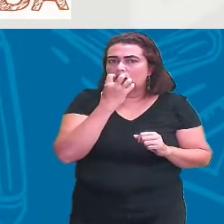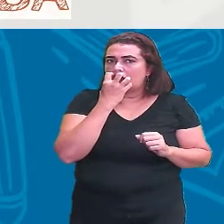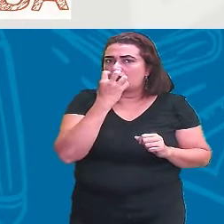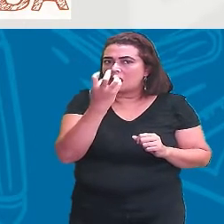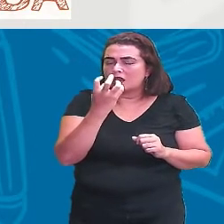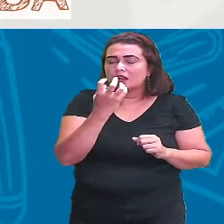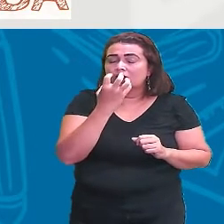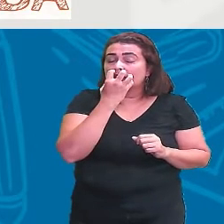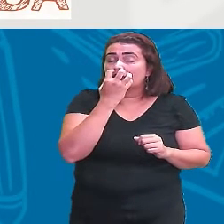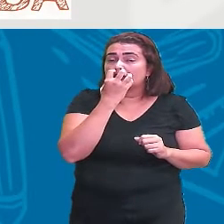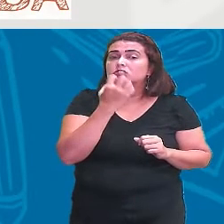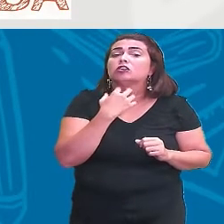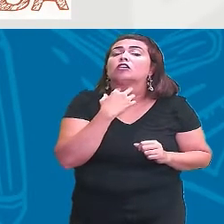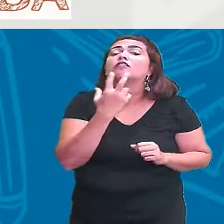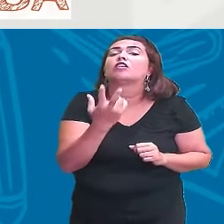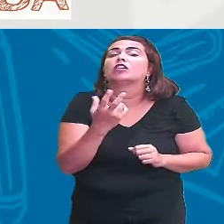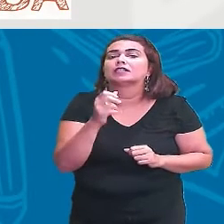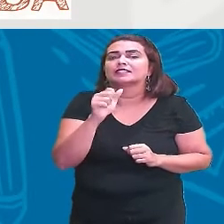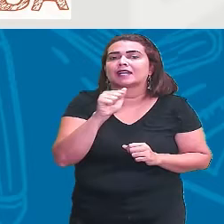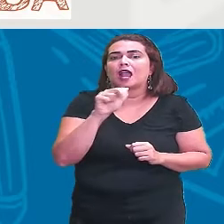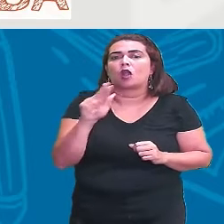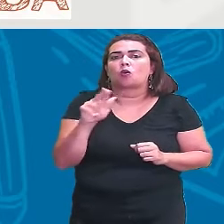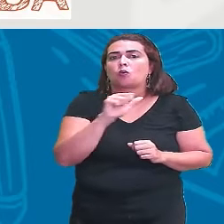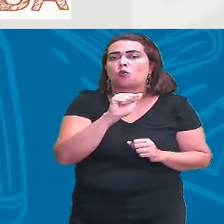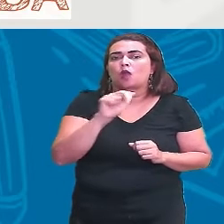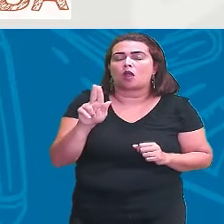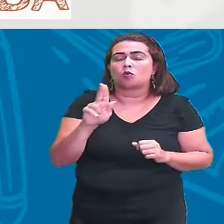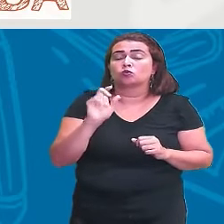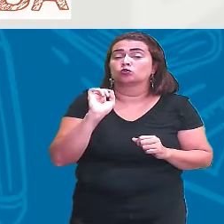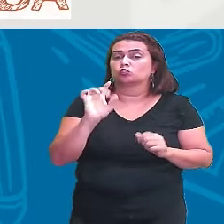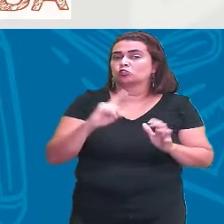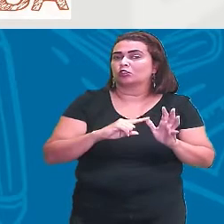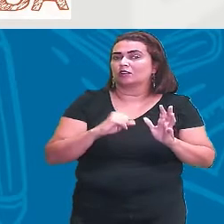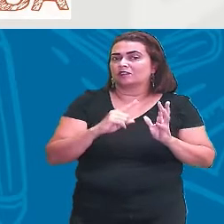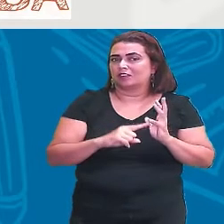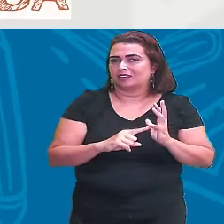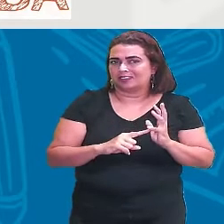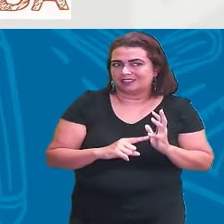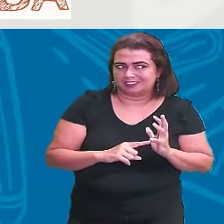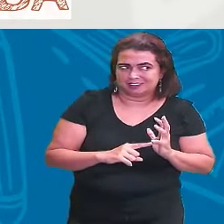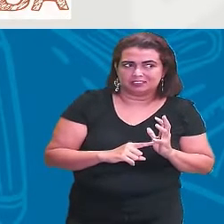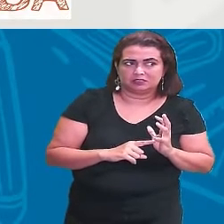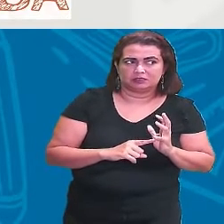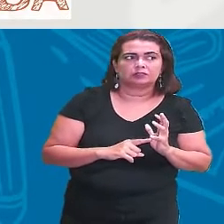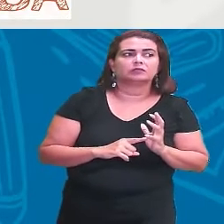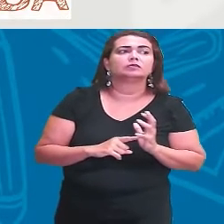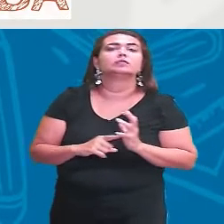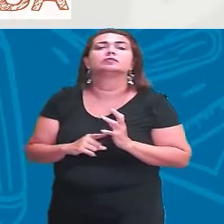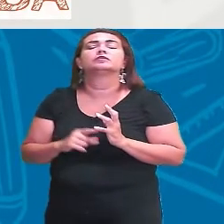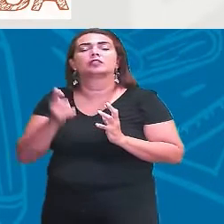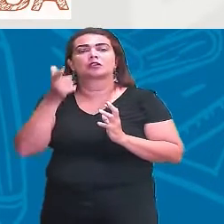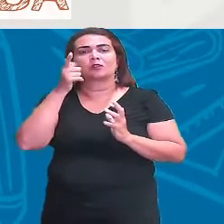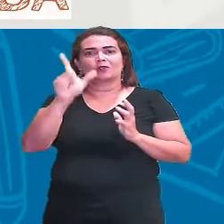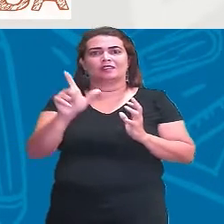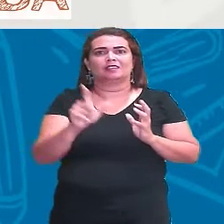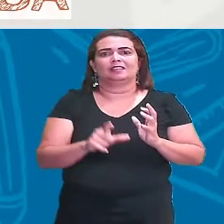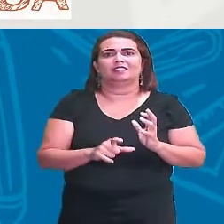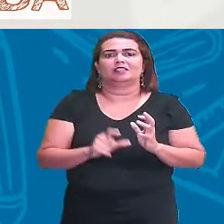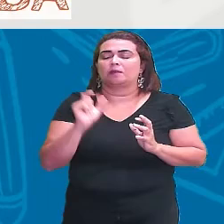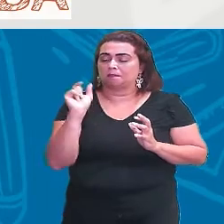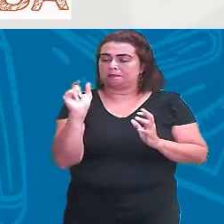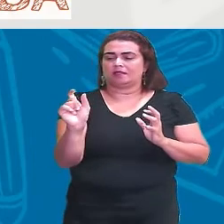au. Então, eu usei só vogais, tá? Só tem vogais usando. E consegui